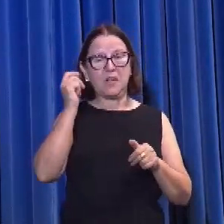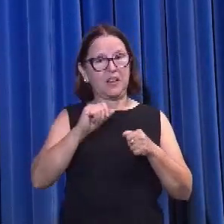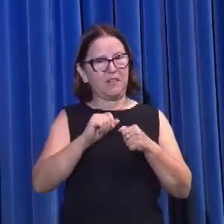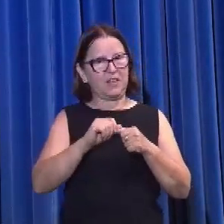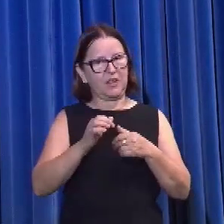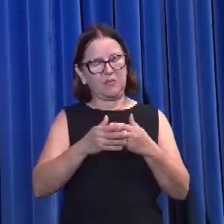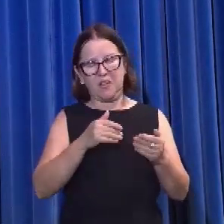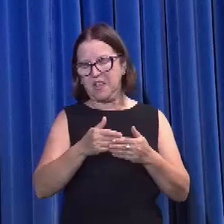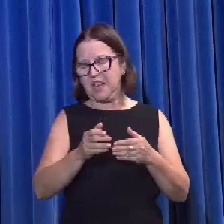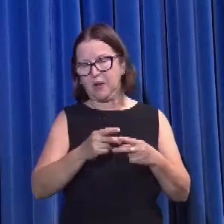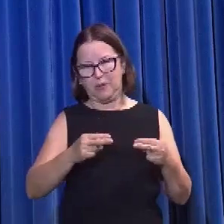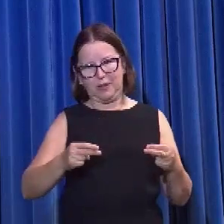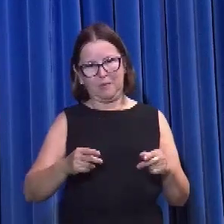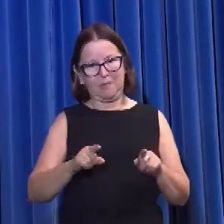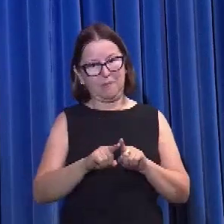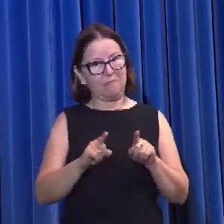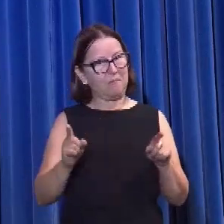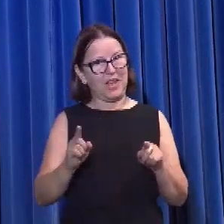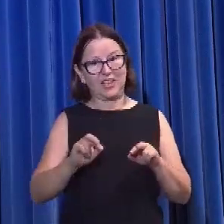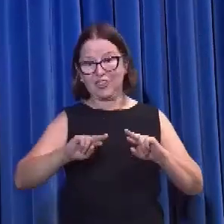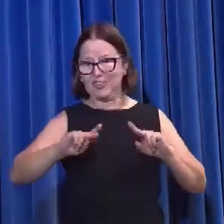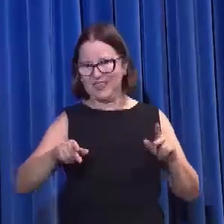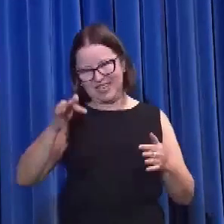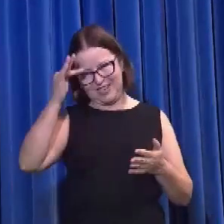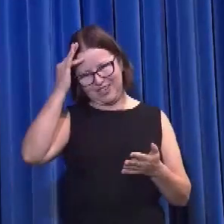não é fé.